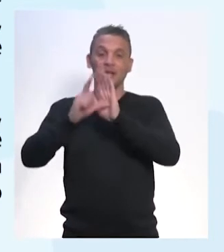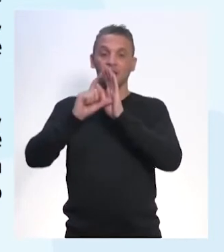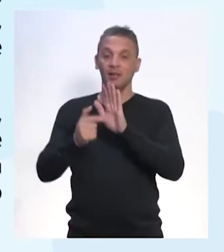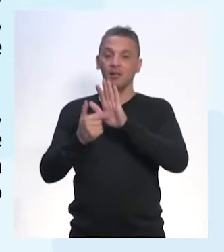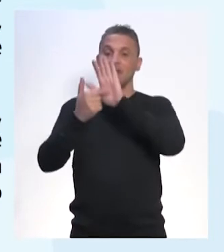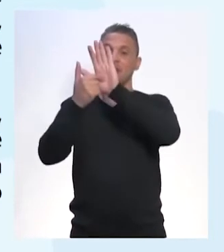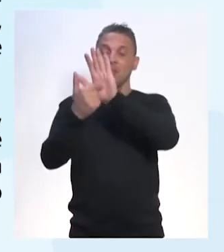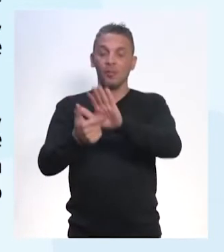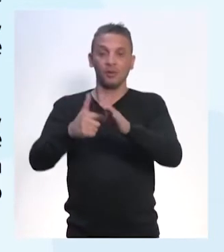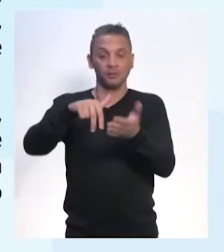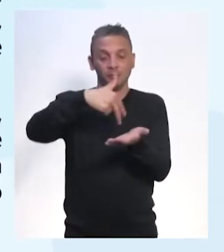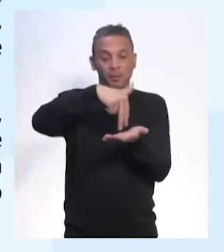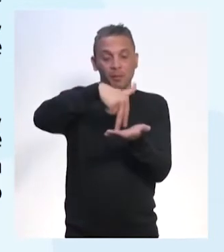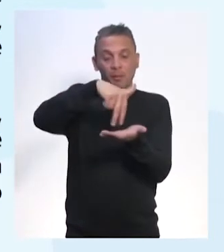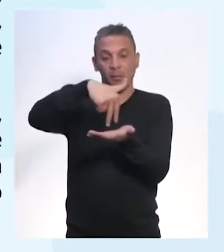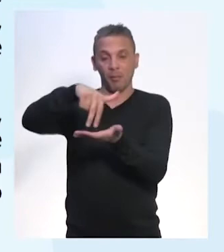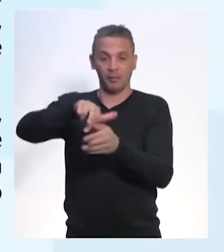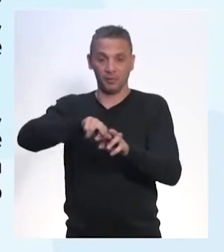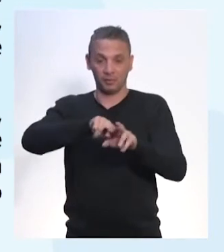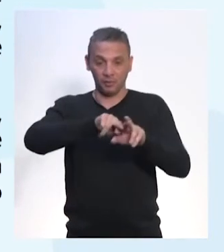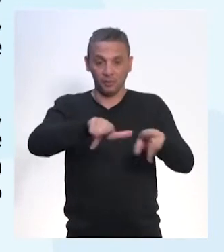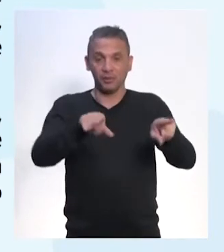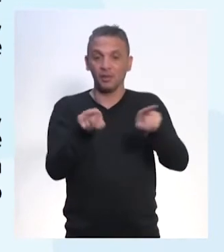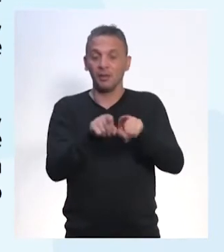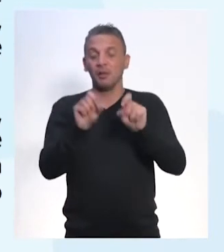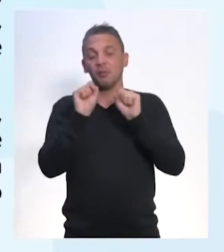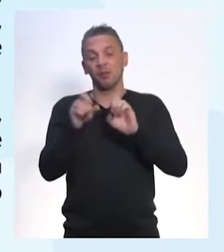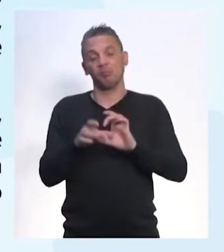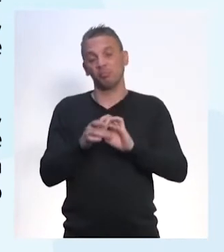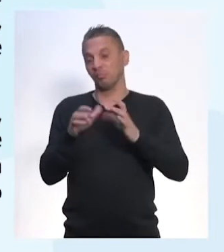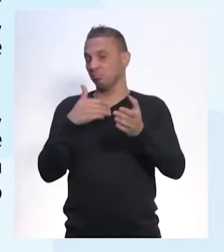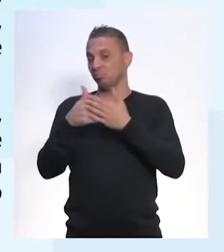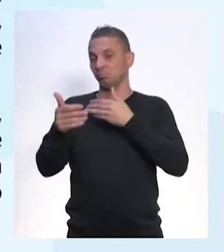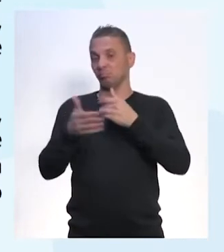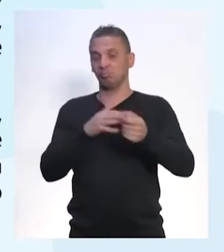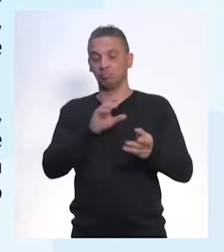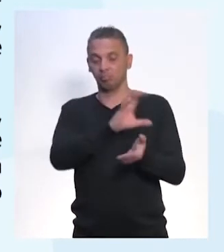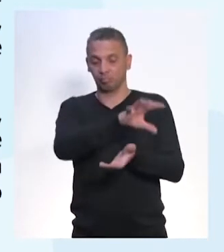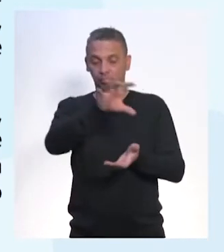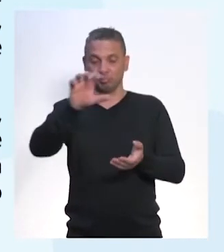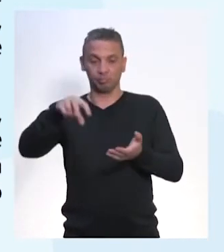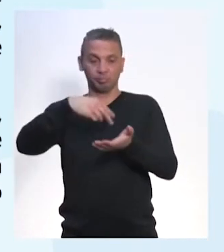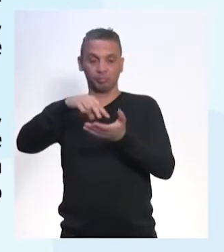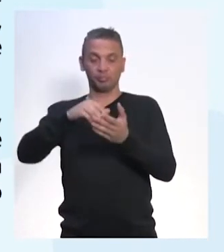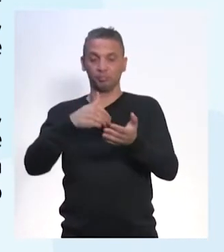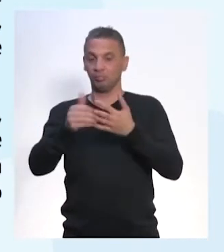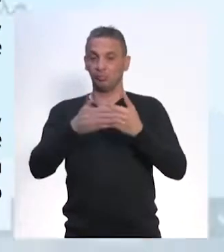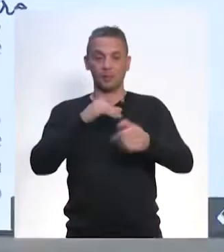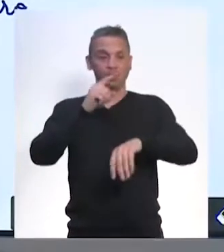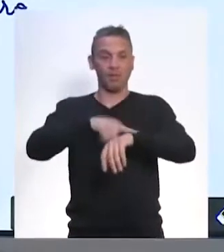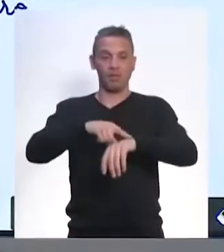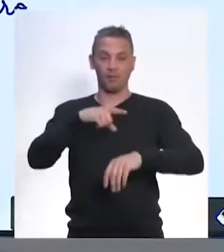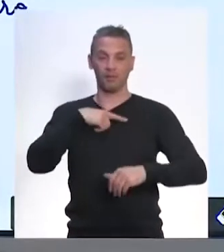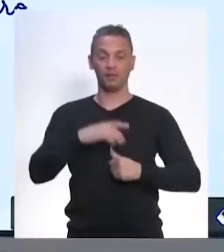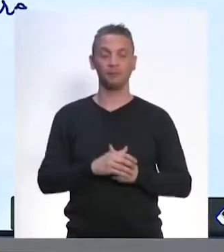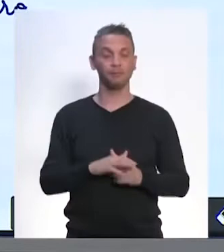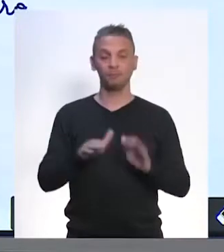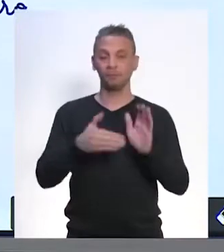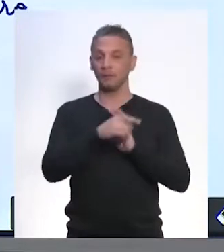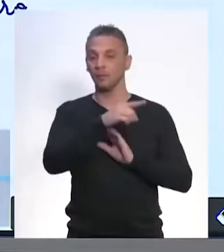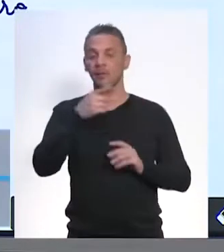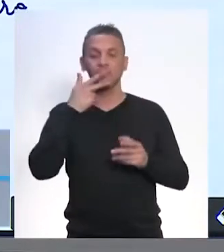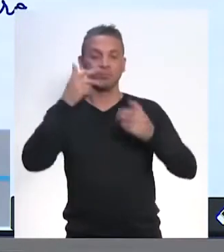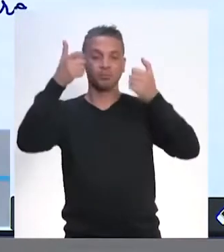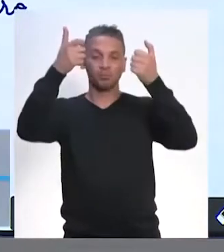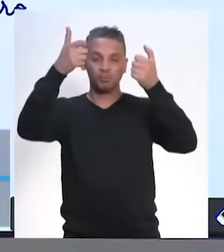sequência de movimentos atrelada ao tema abordado, ou ela pode ser livre, adotando os gestos improvisados, tá? Então, gente, tudo que vocês citaram aqui,